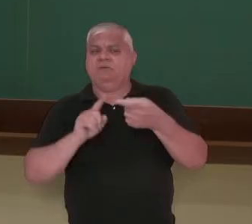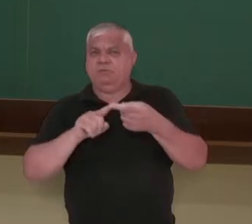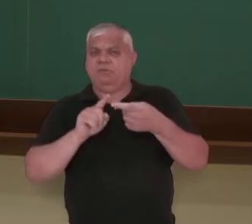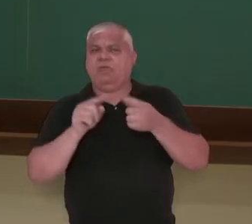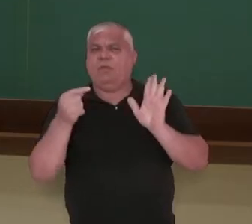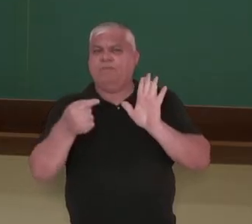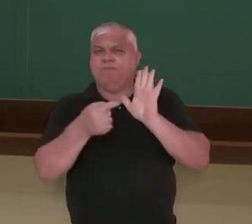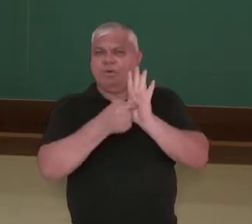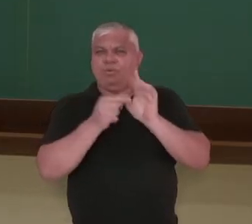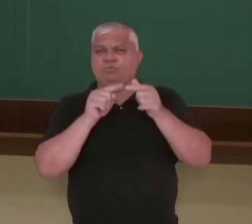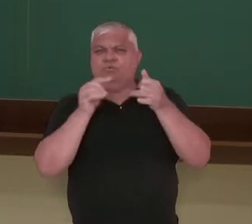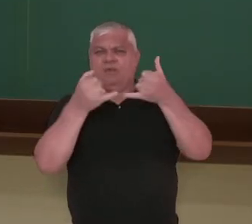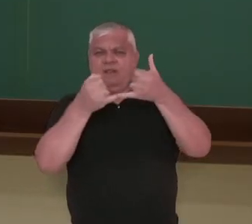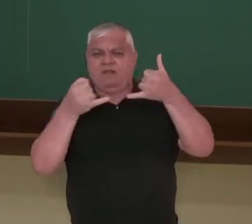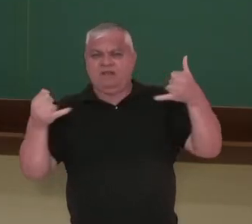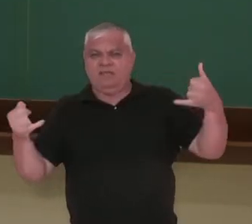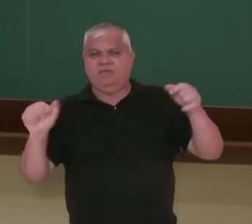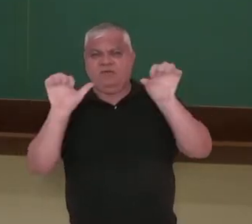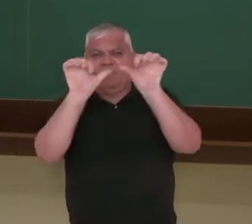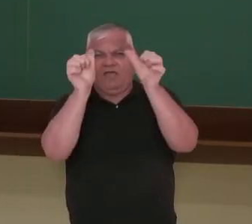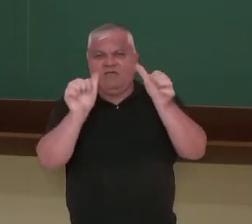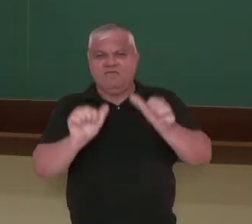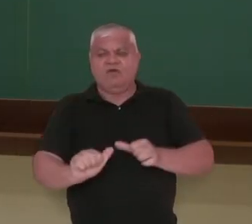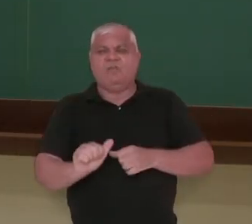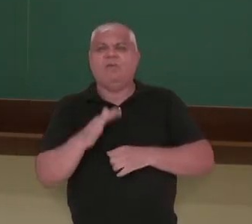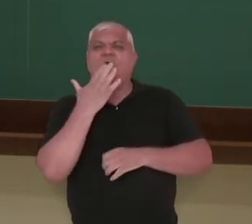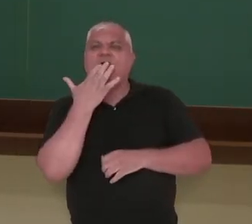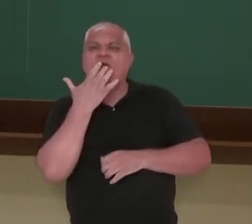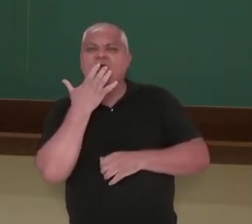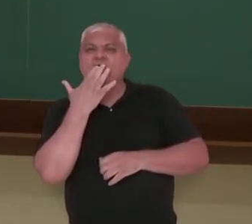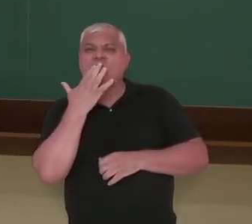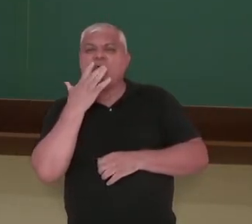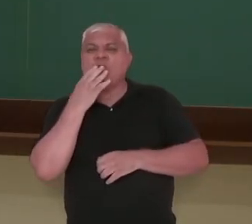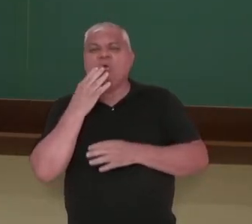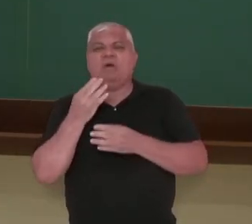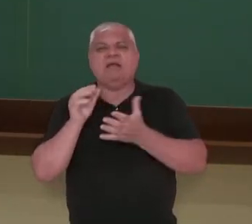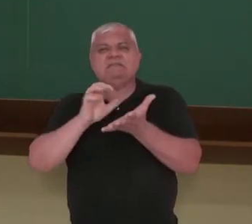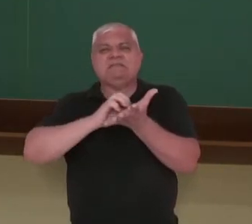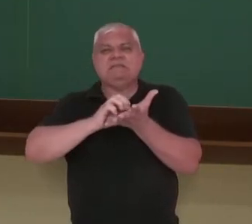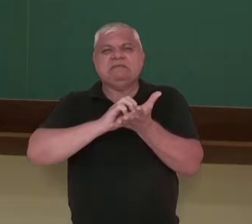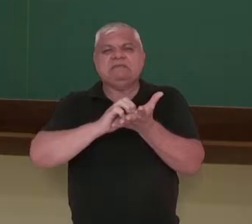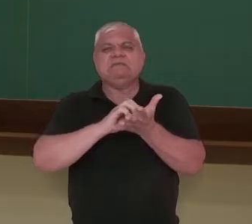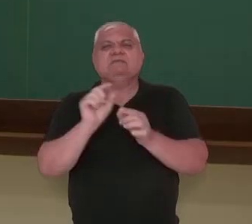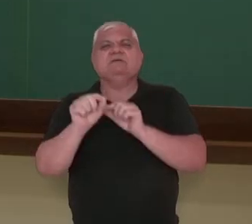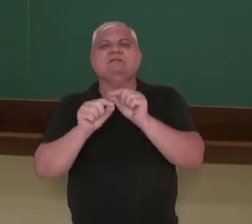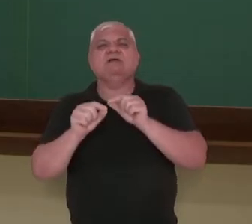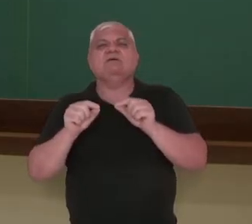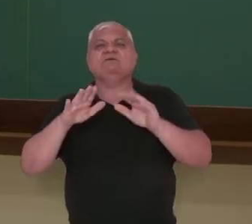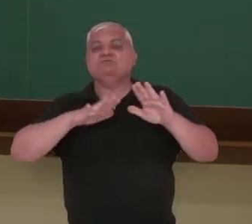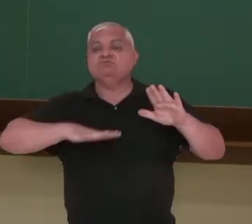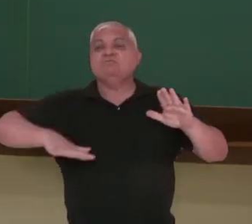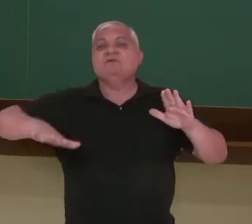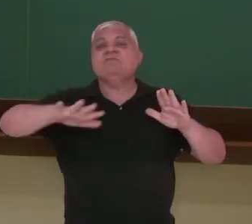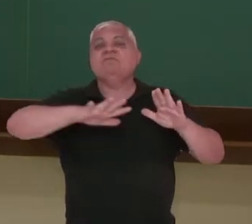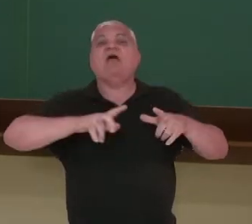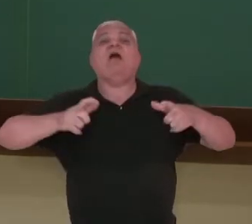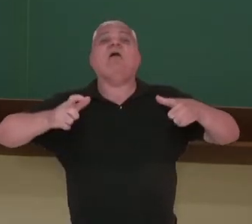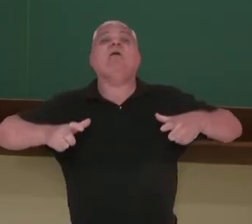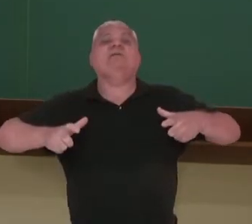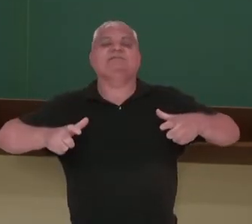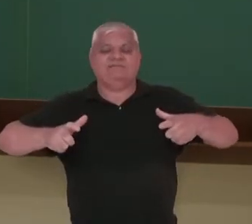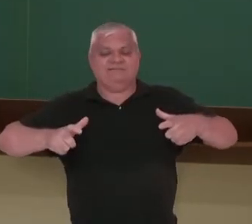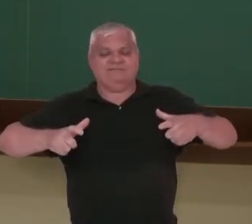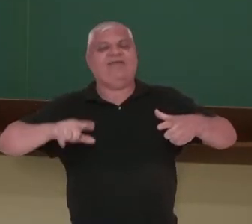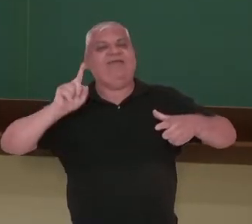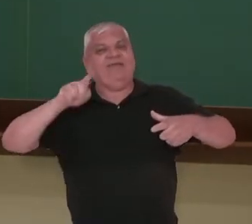ponto, a linha, a forma, a cor, a superfície e a textura. Então, a superfície é um dos elementos formais.